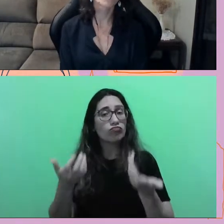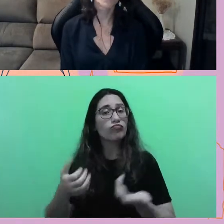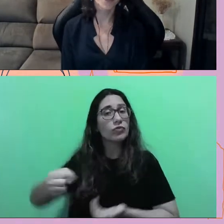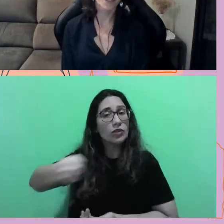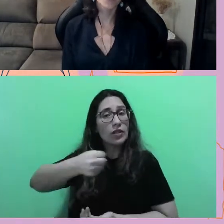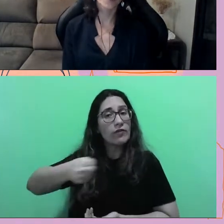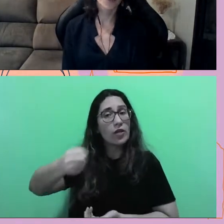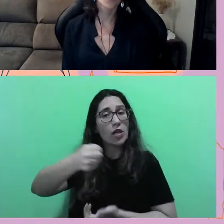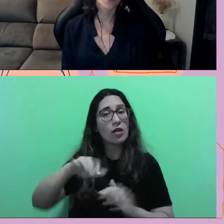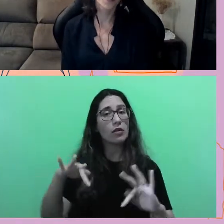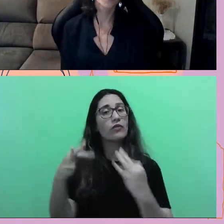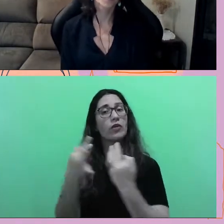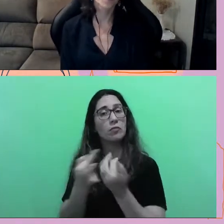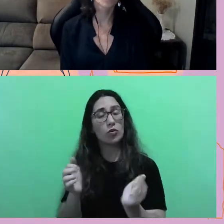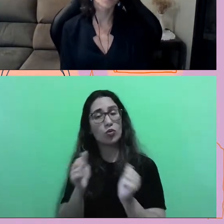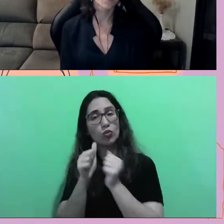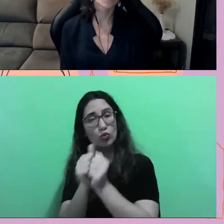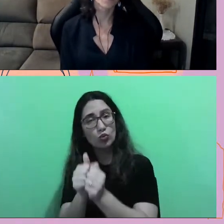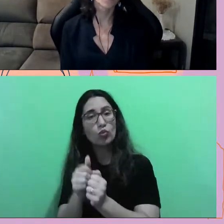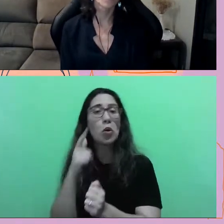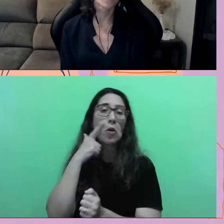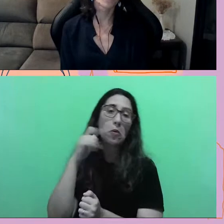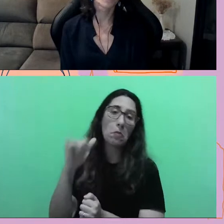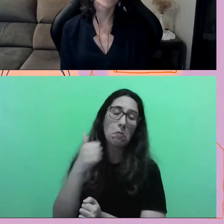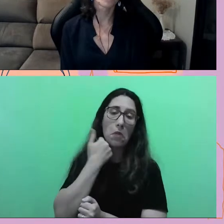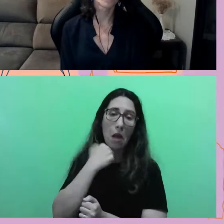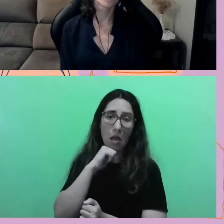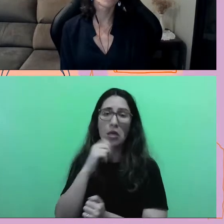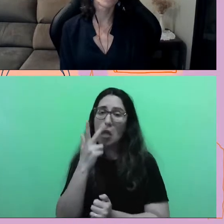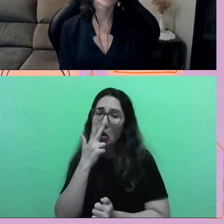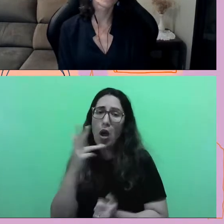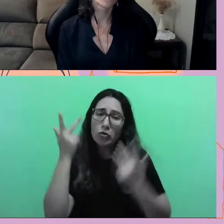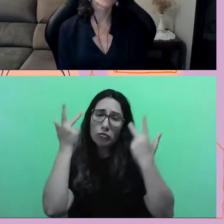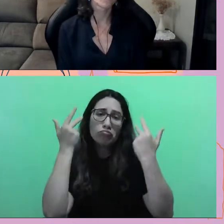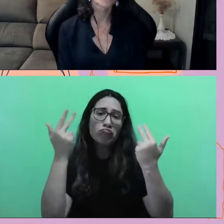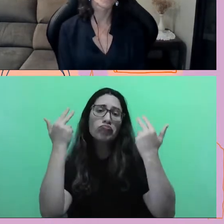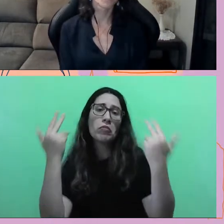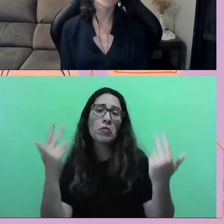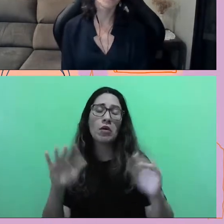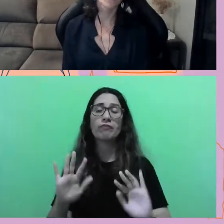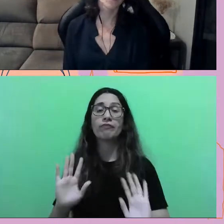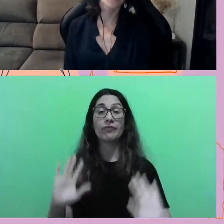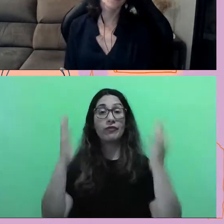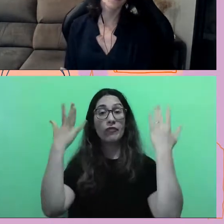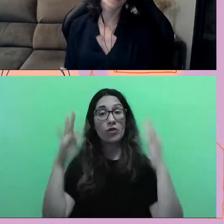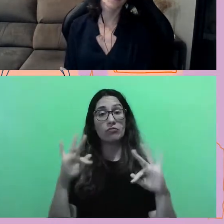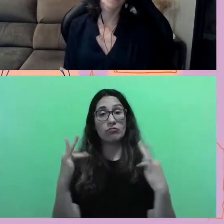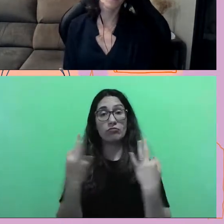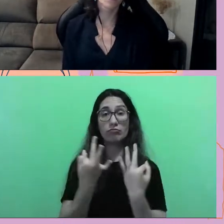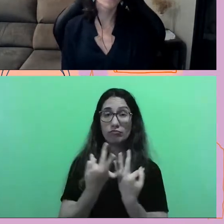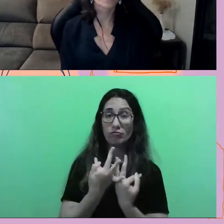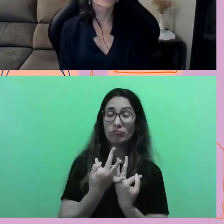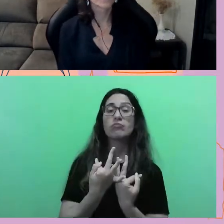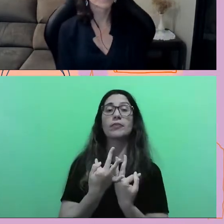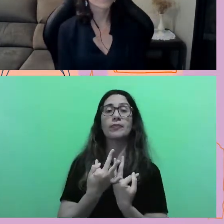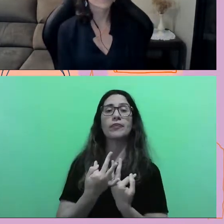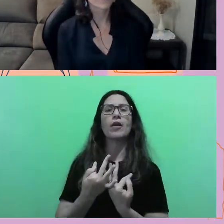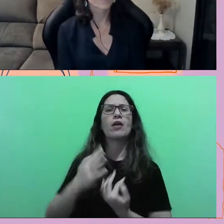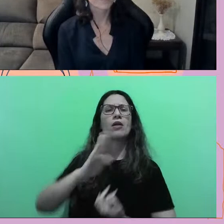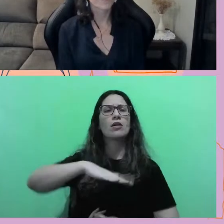ambiente familiar, com o pai, com a mãe, em casa, na festa de família. A minha